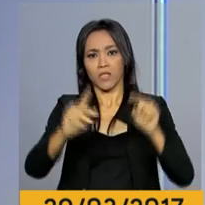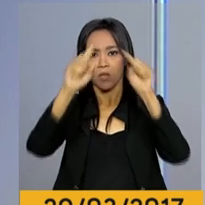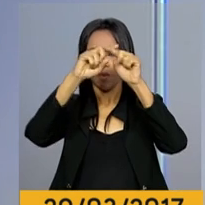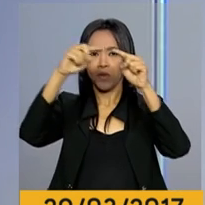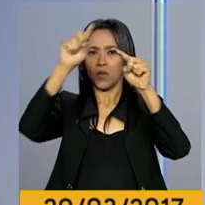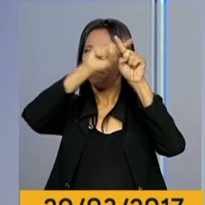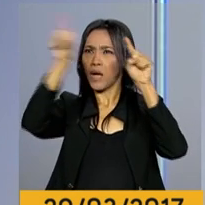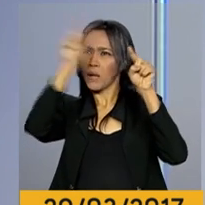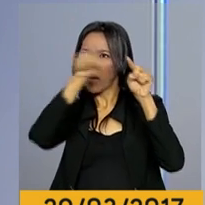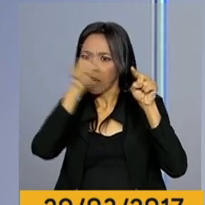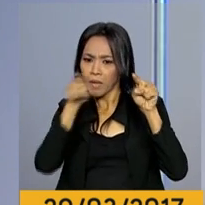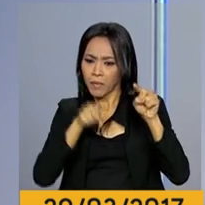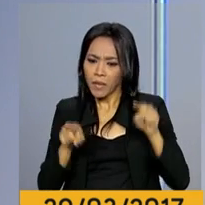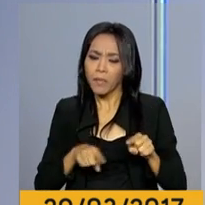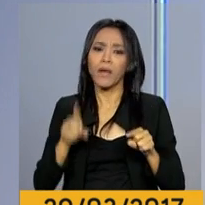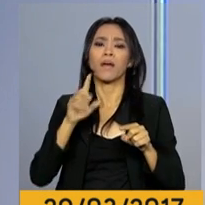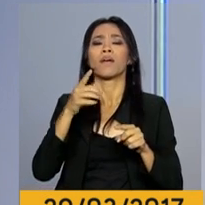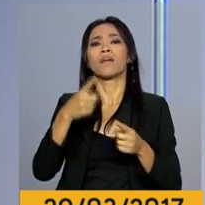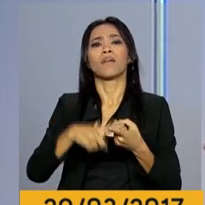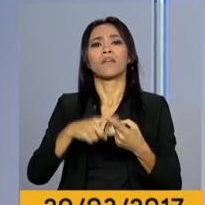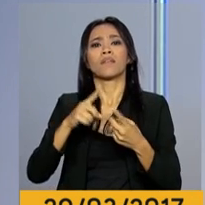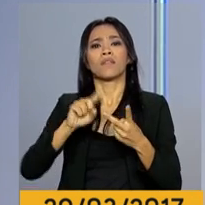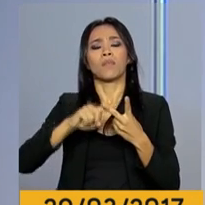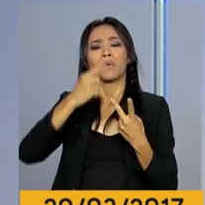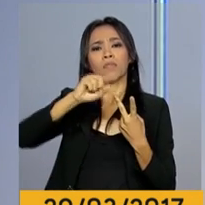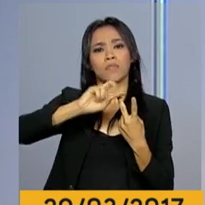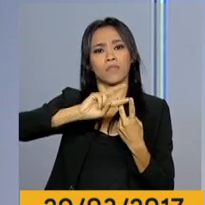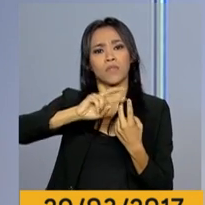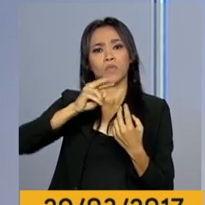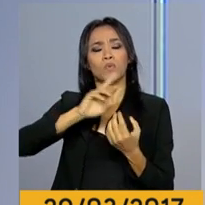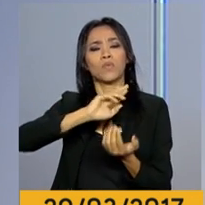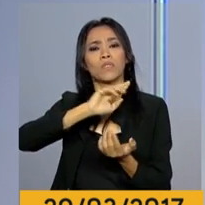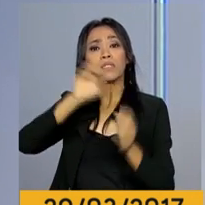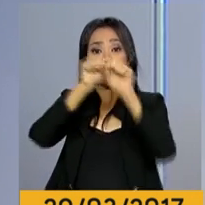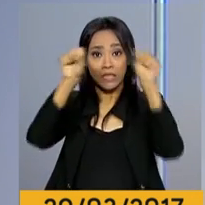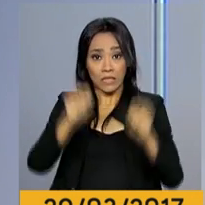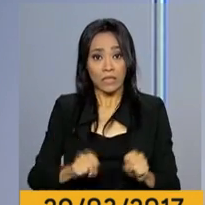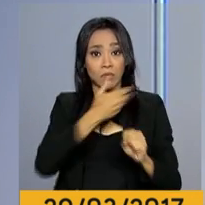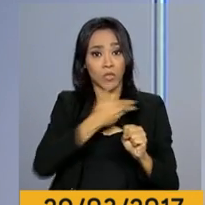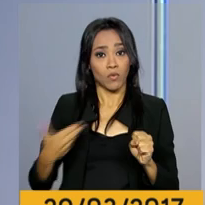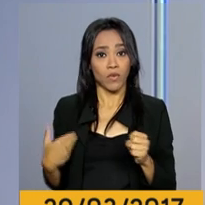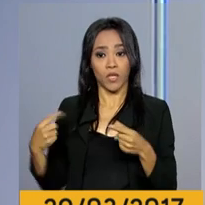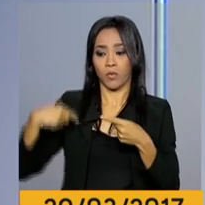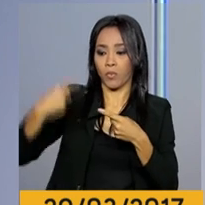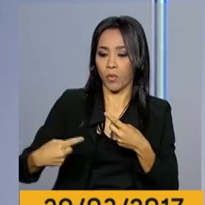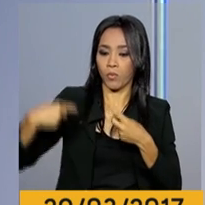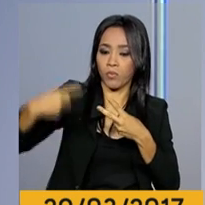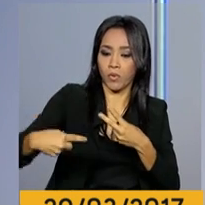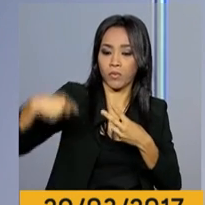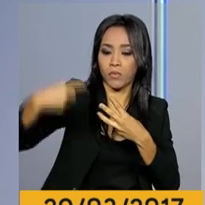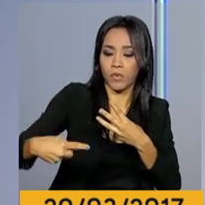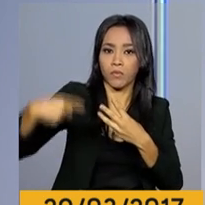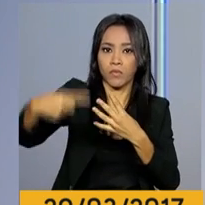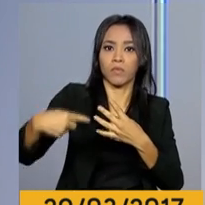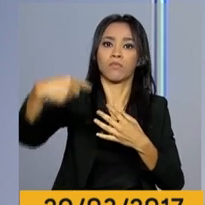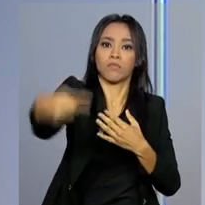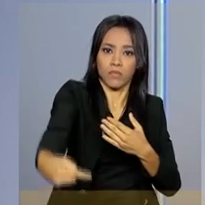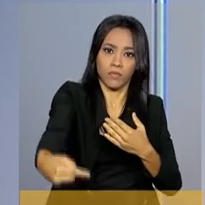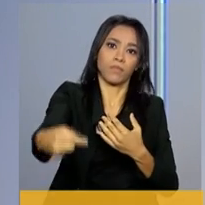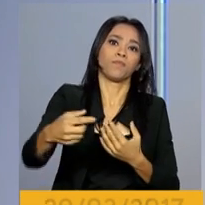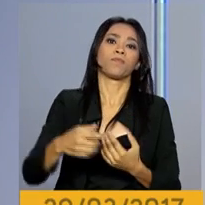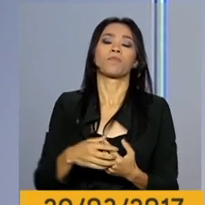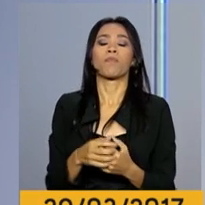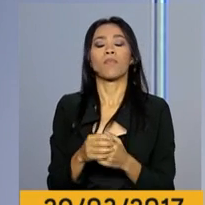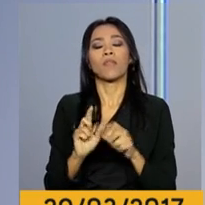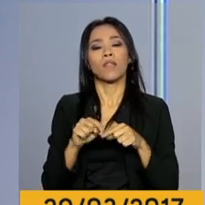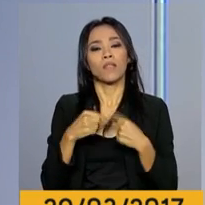geral depois o império mas com estado unitário e depois nas vários instantes em que